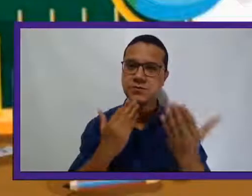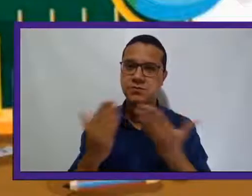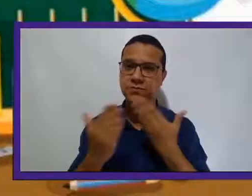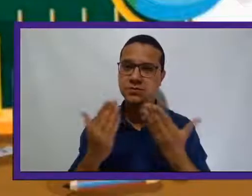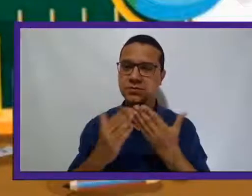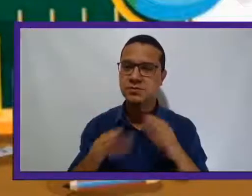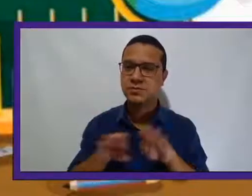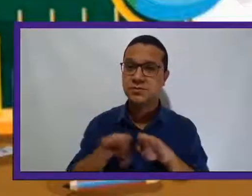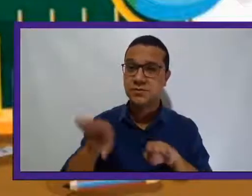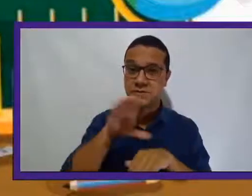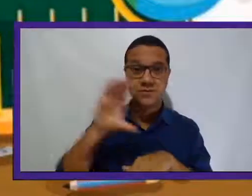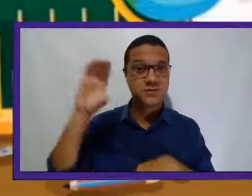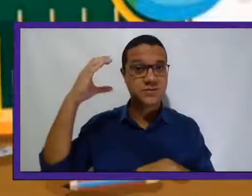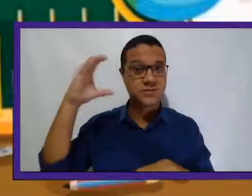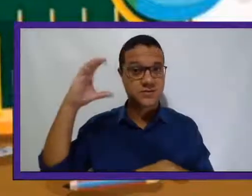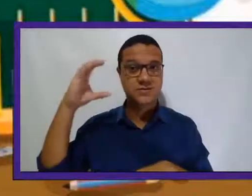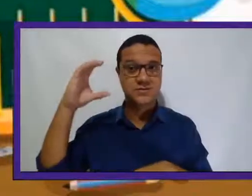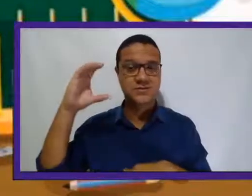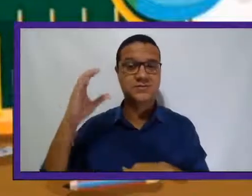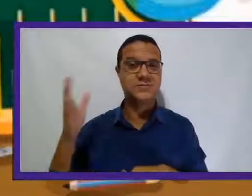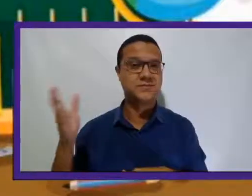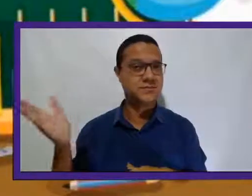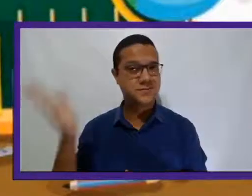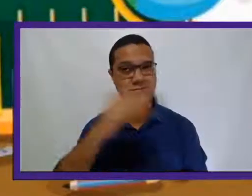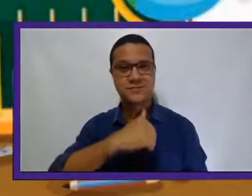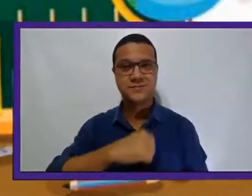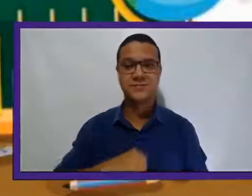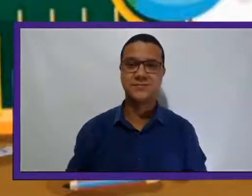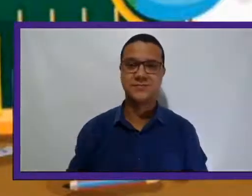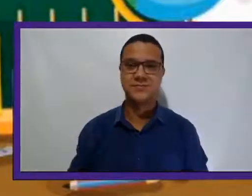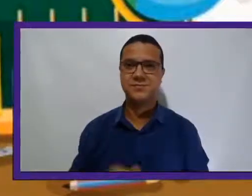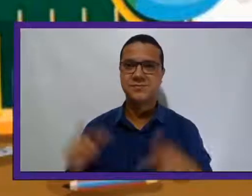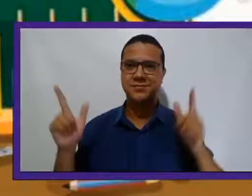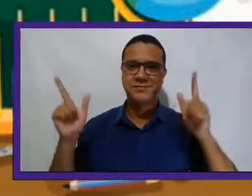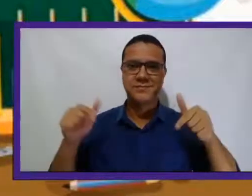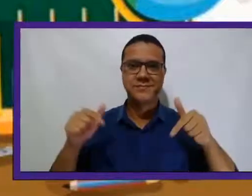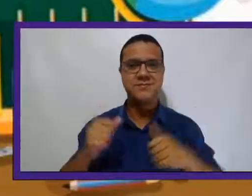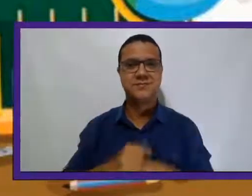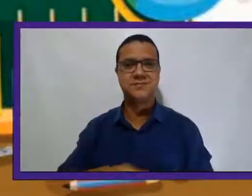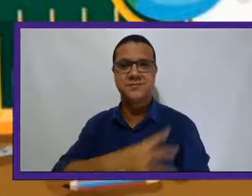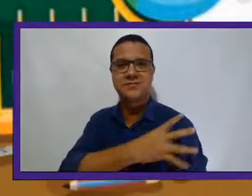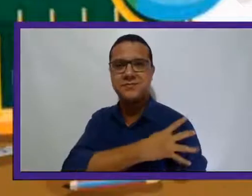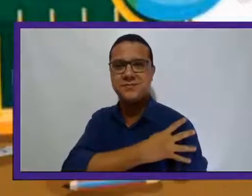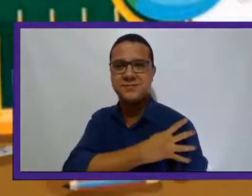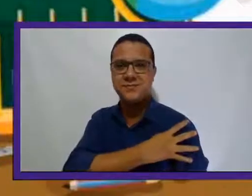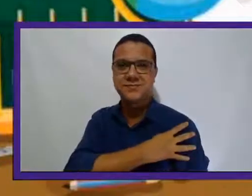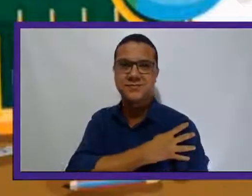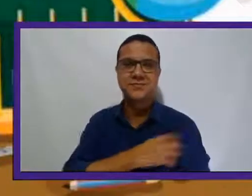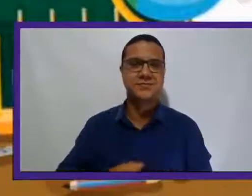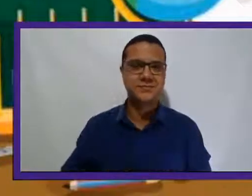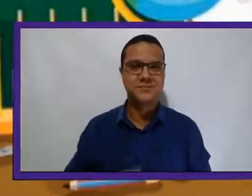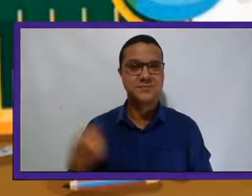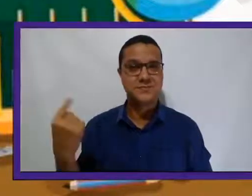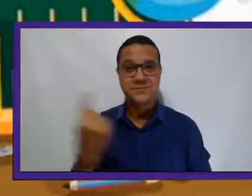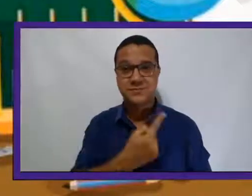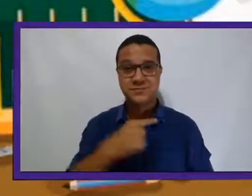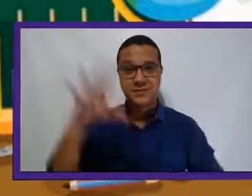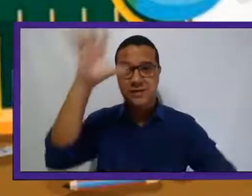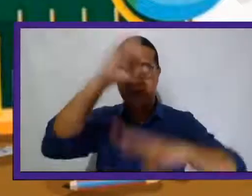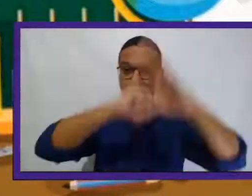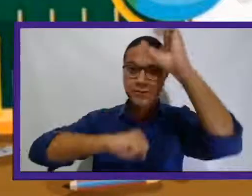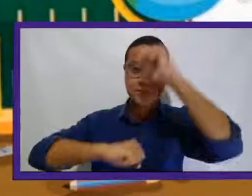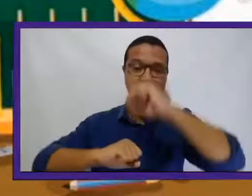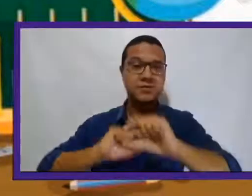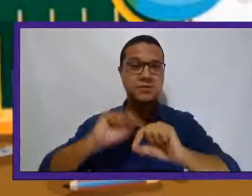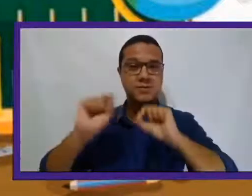conversarmos sobre ciências Vamos lá? Então galera do quarto ano Vamos